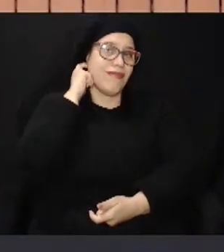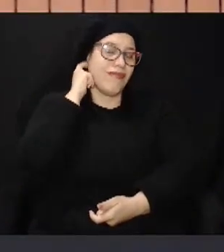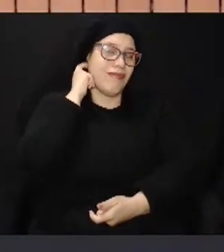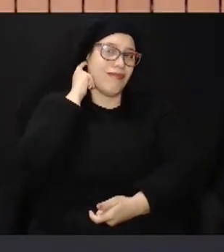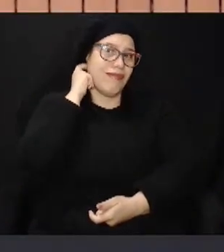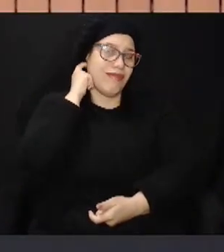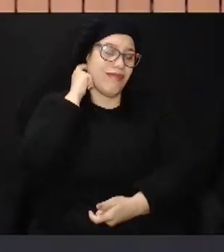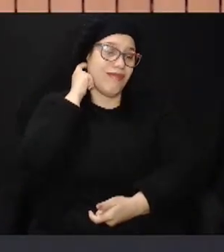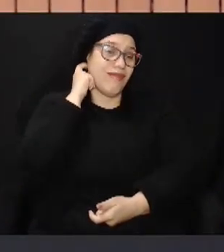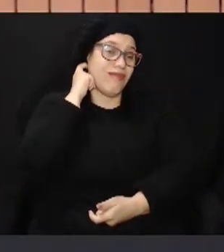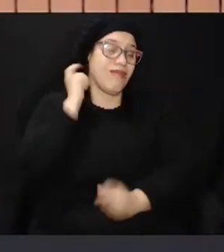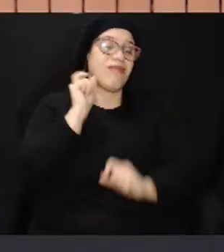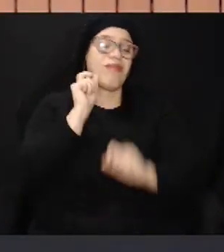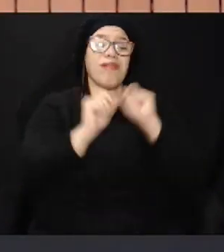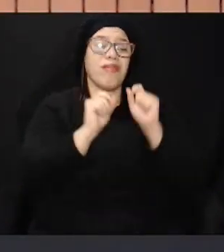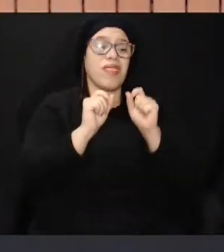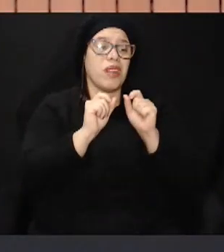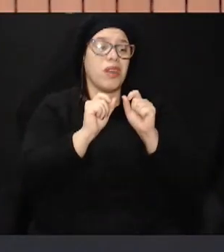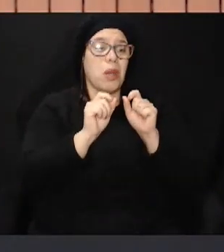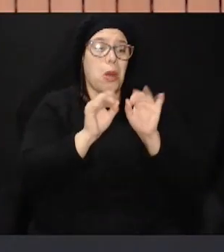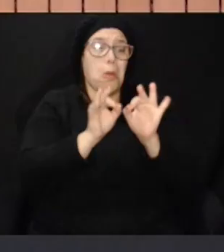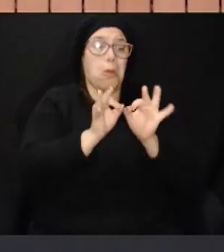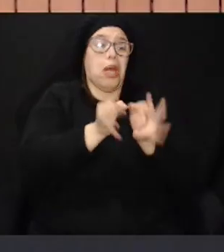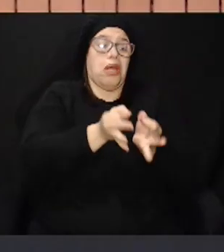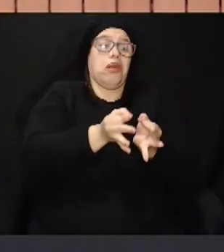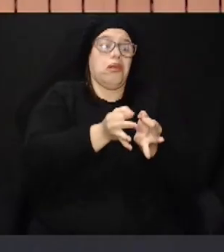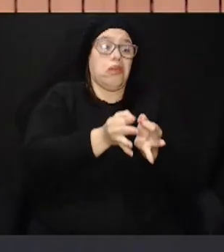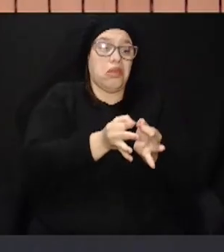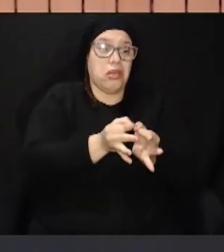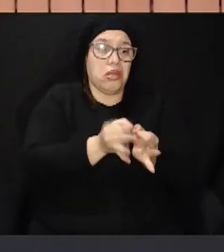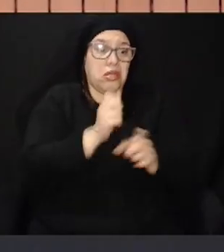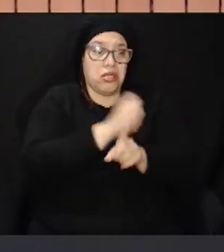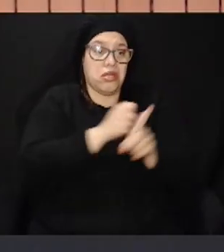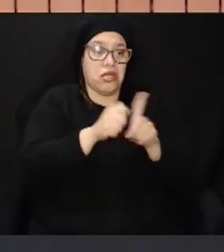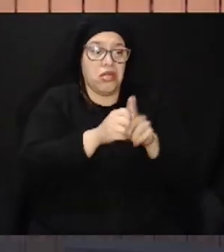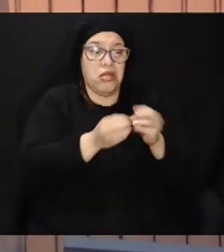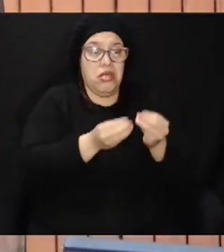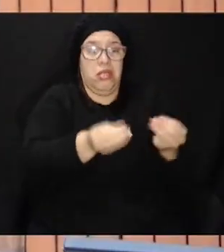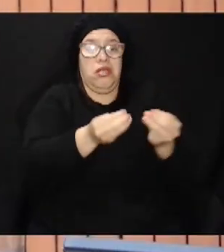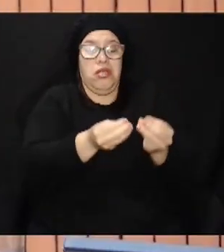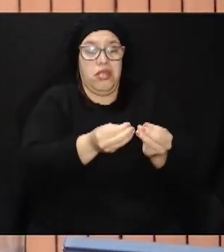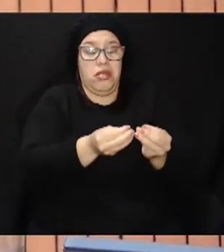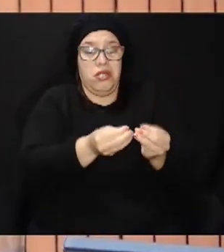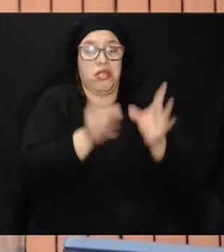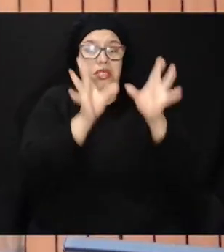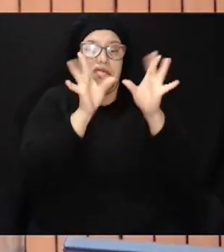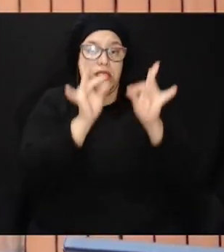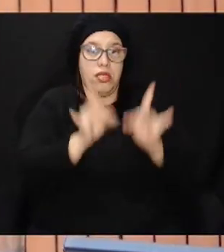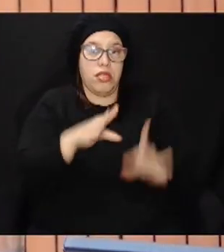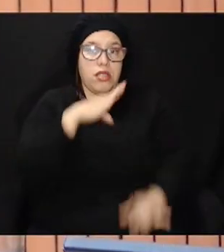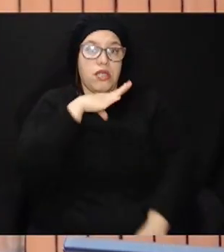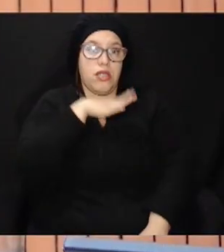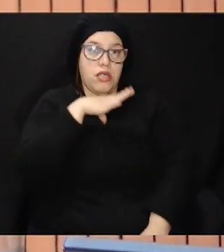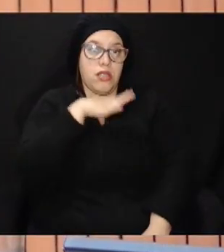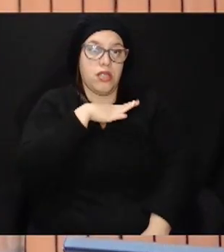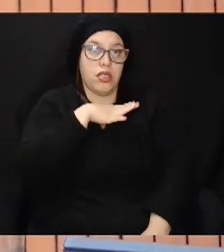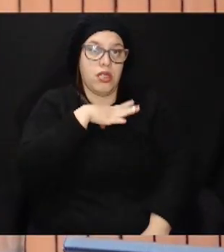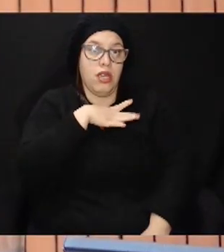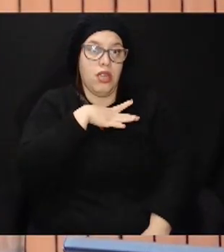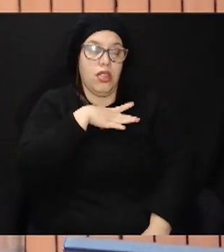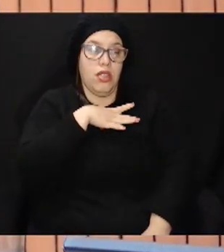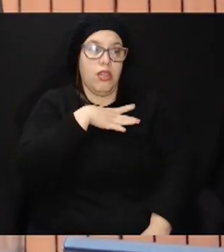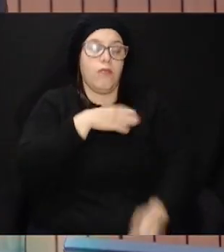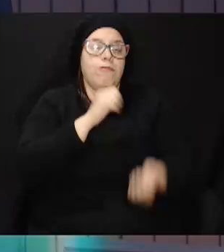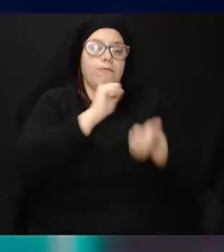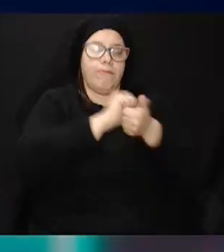aquém do mínimo que o social deve oferecer, especialmente uma cidade na qualidade